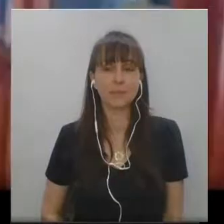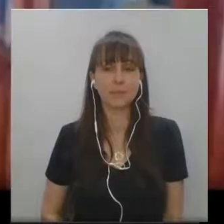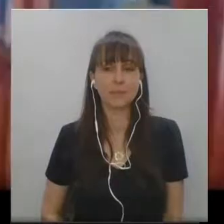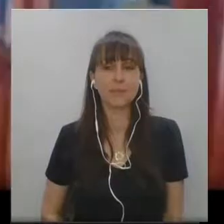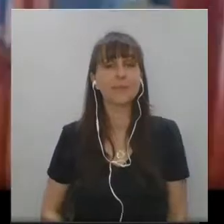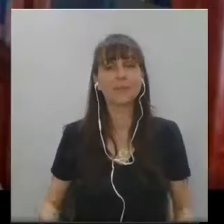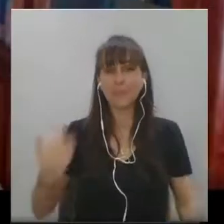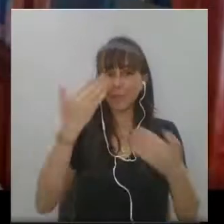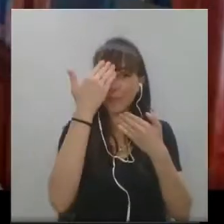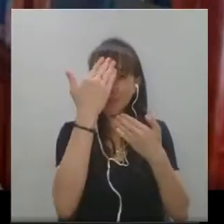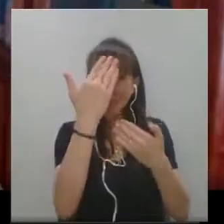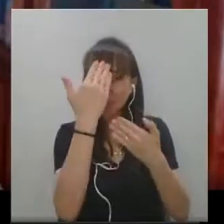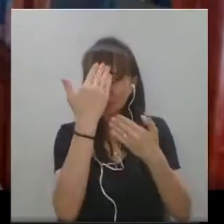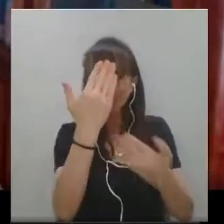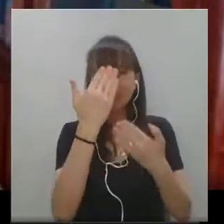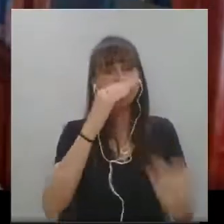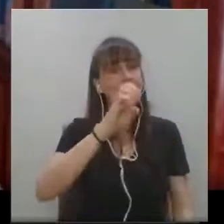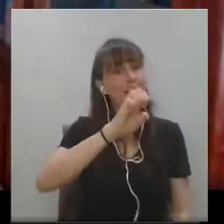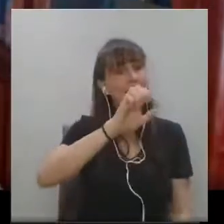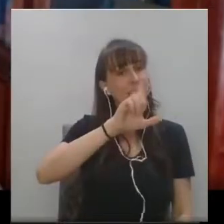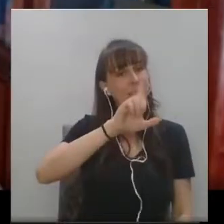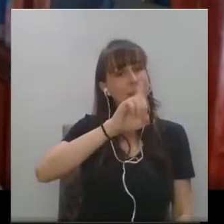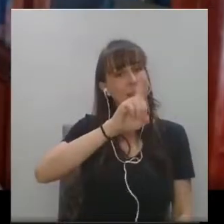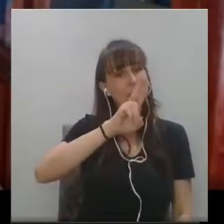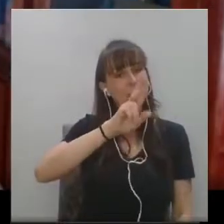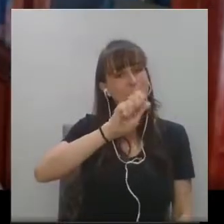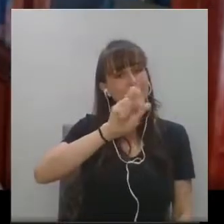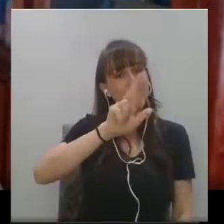Muito obrigada, Eduardo.